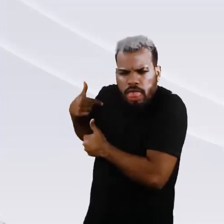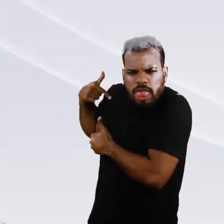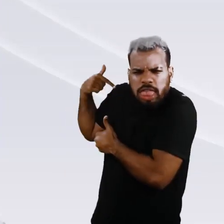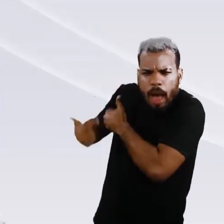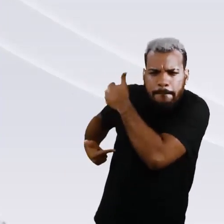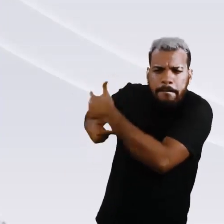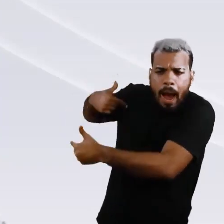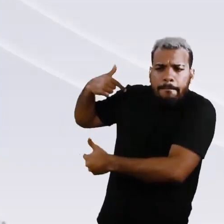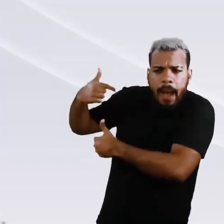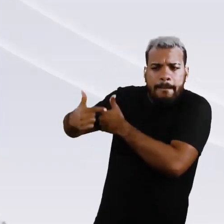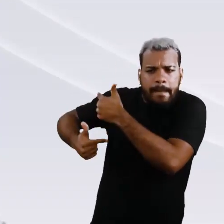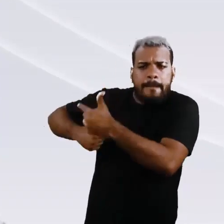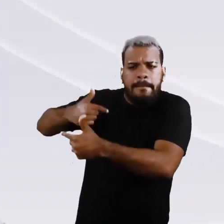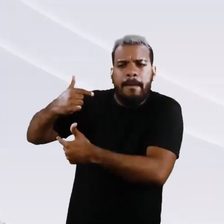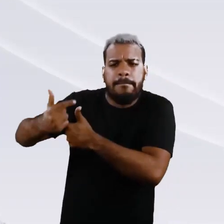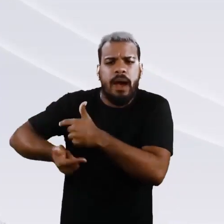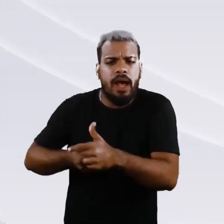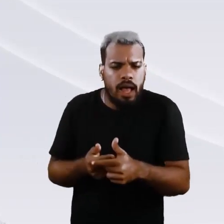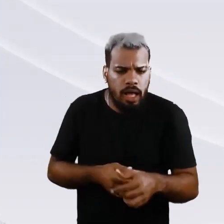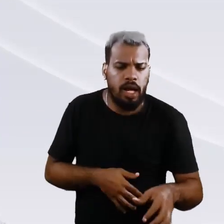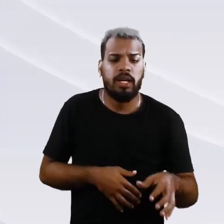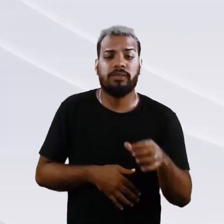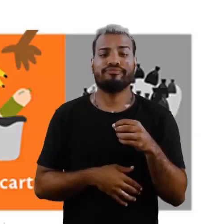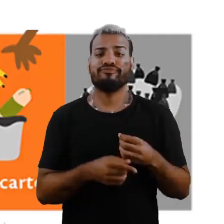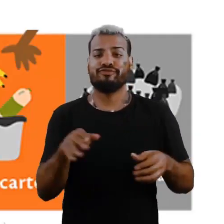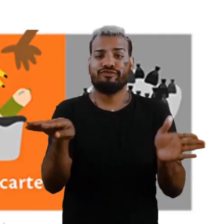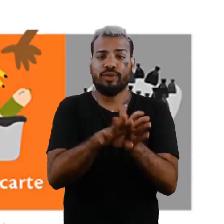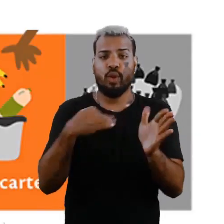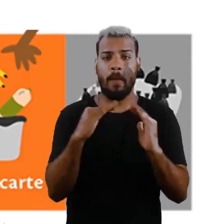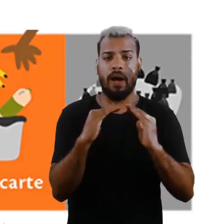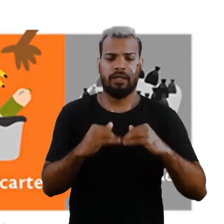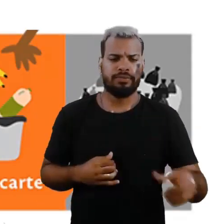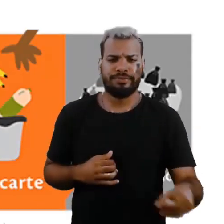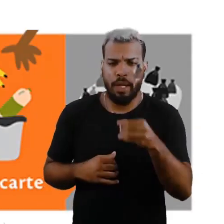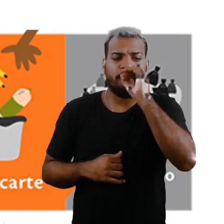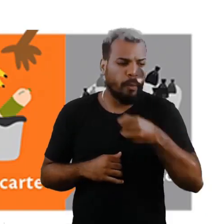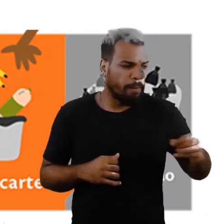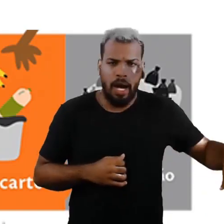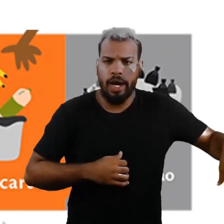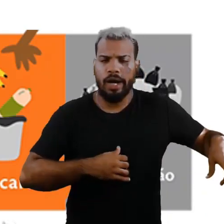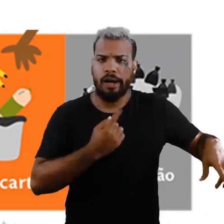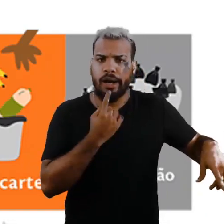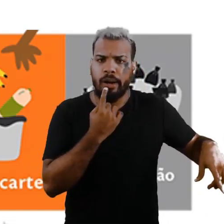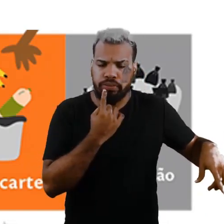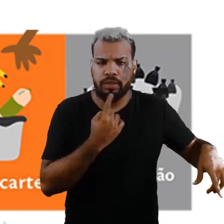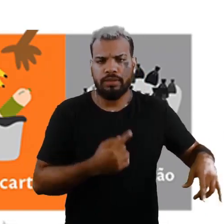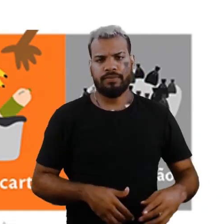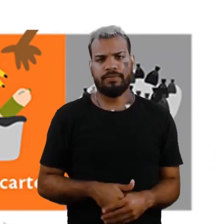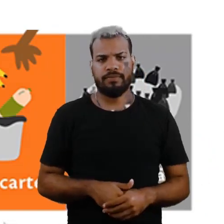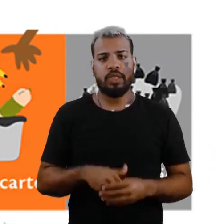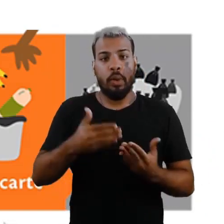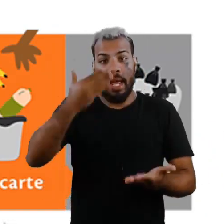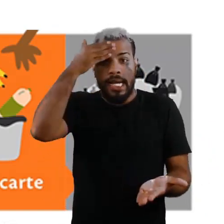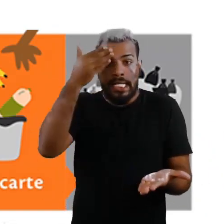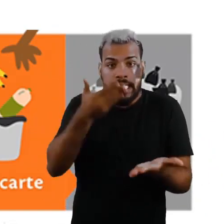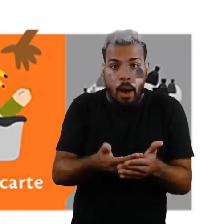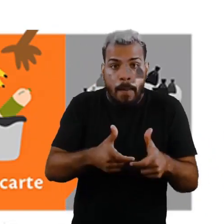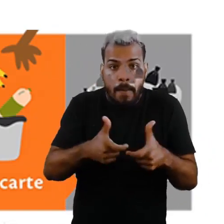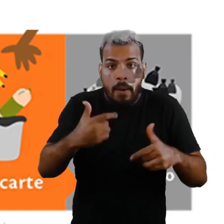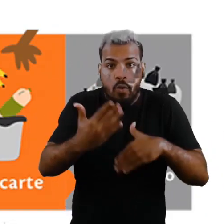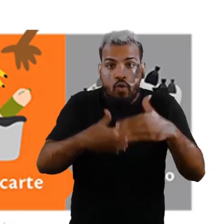falavam assim, economista falou assim, acreditar que o crescimento econômico exponencial pode